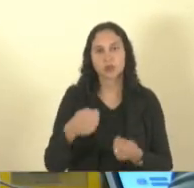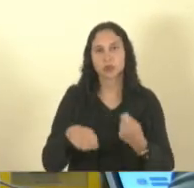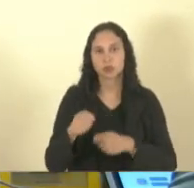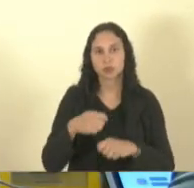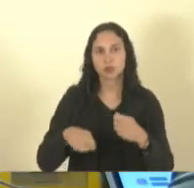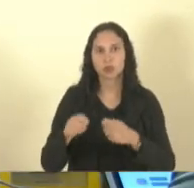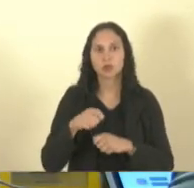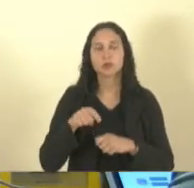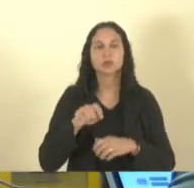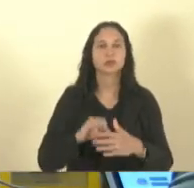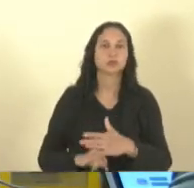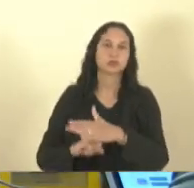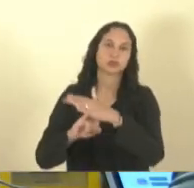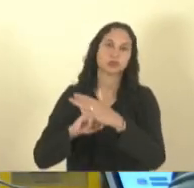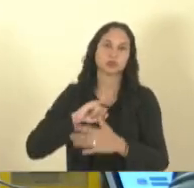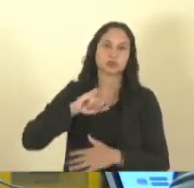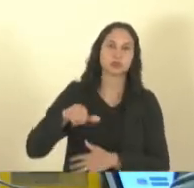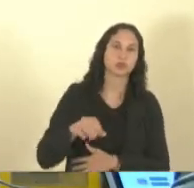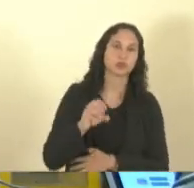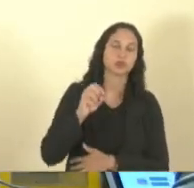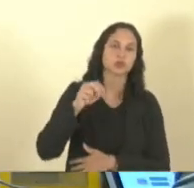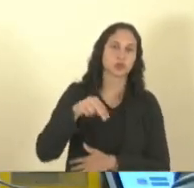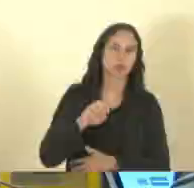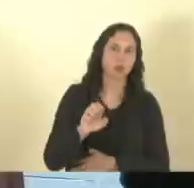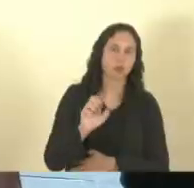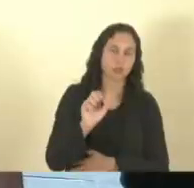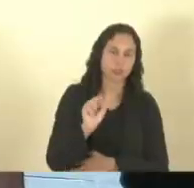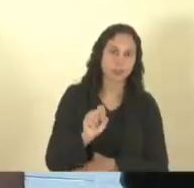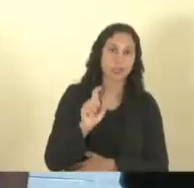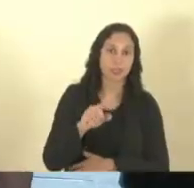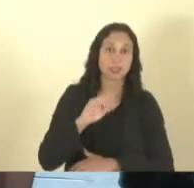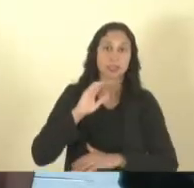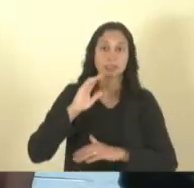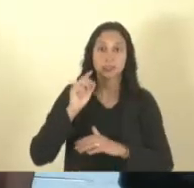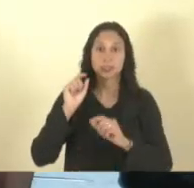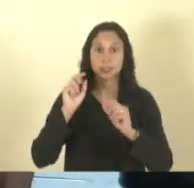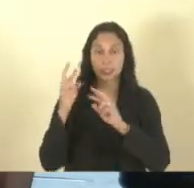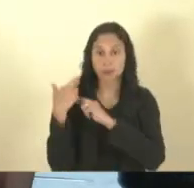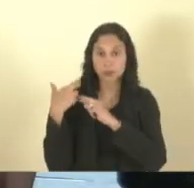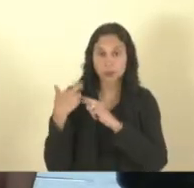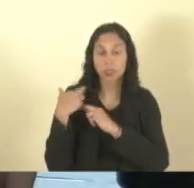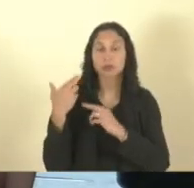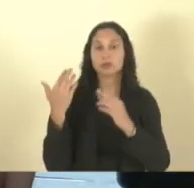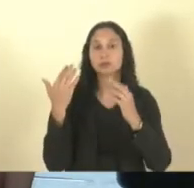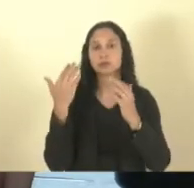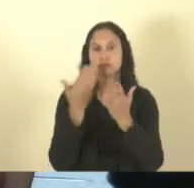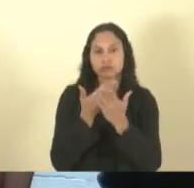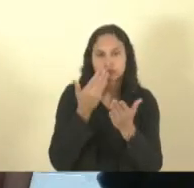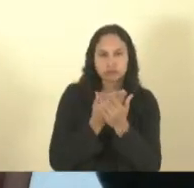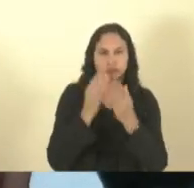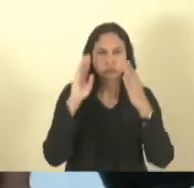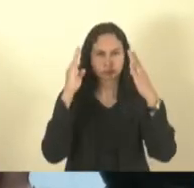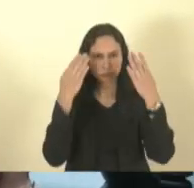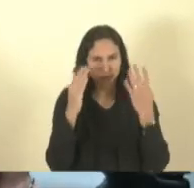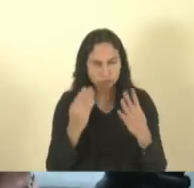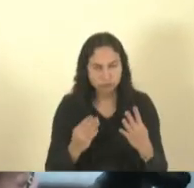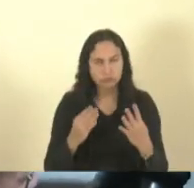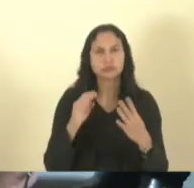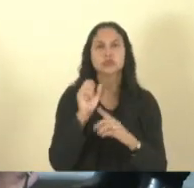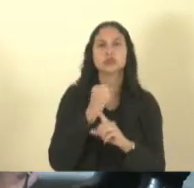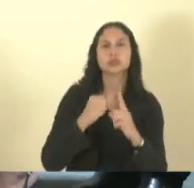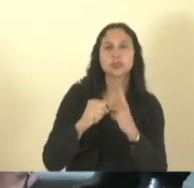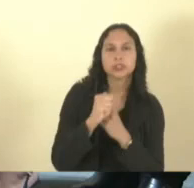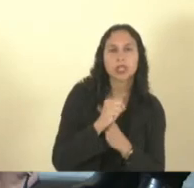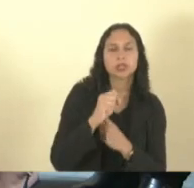estadual Instituto Jones dos Santos Neves, responsável por desenvolver estudos e análises sobre a realidade socioeconômica